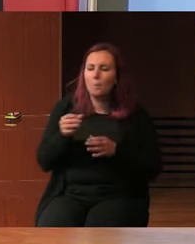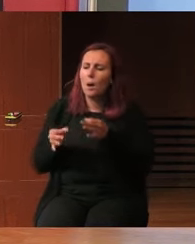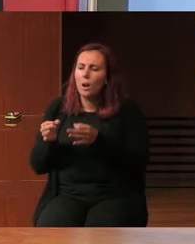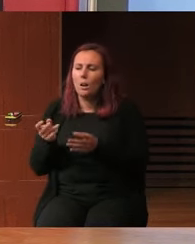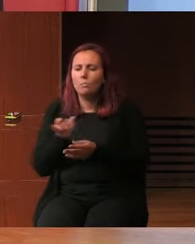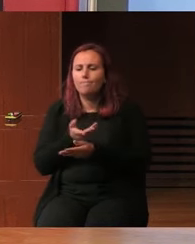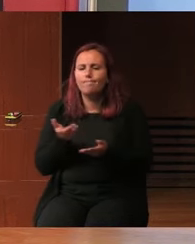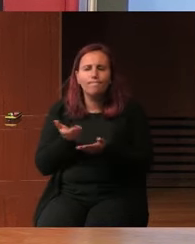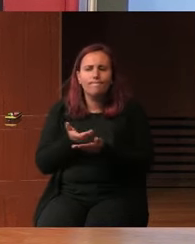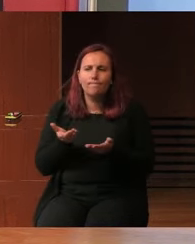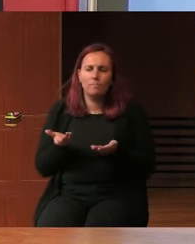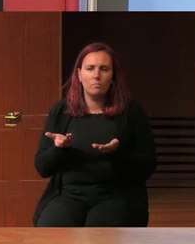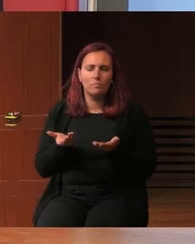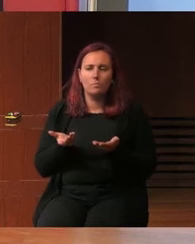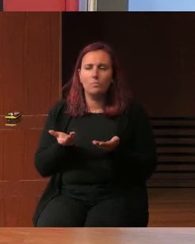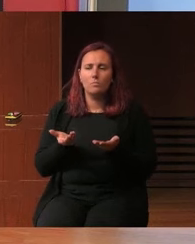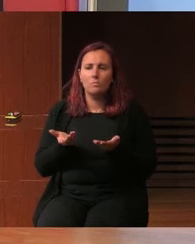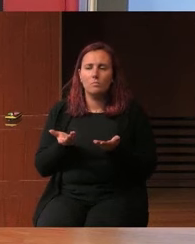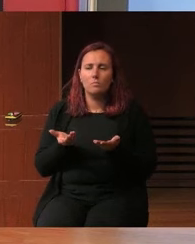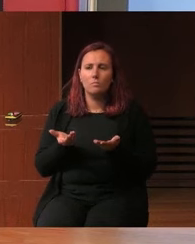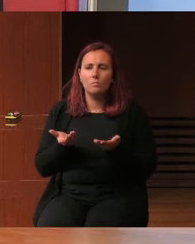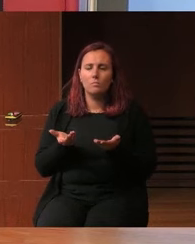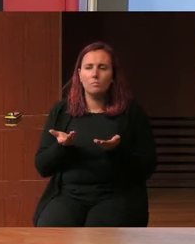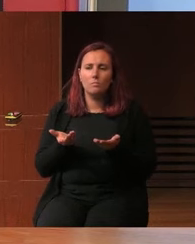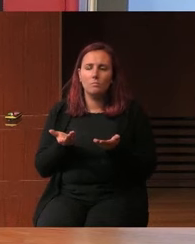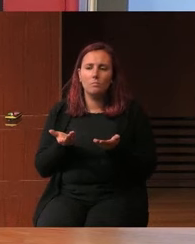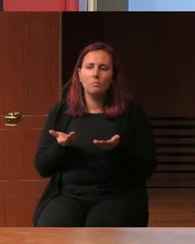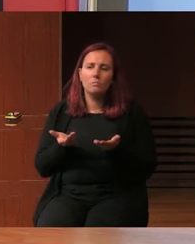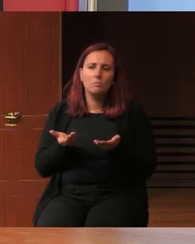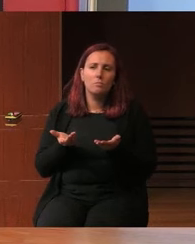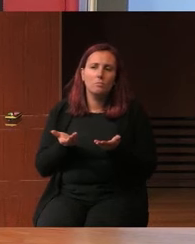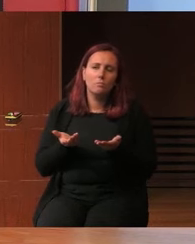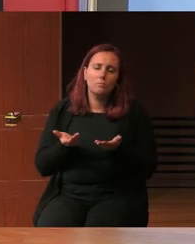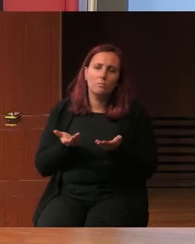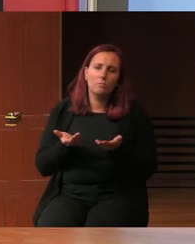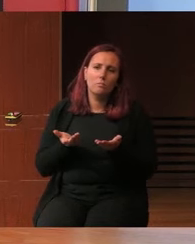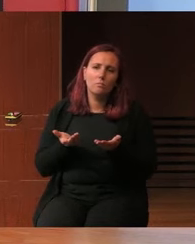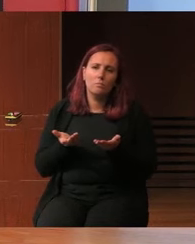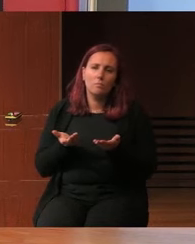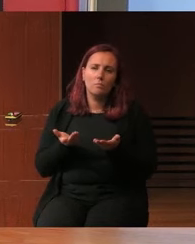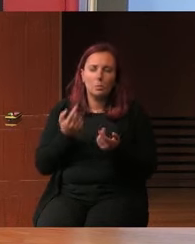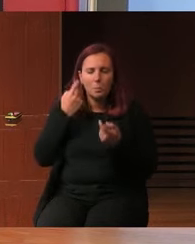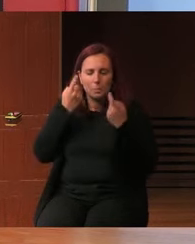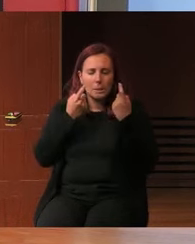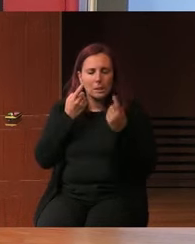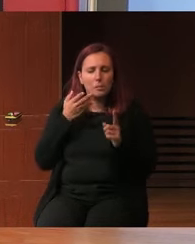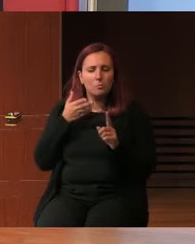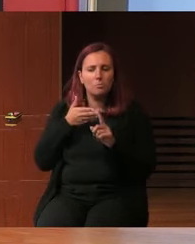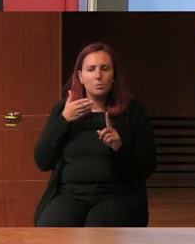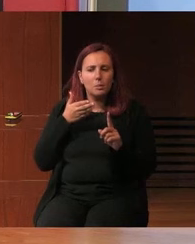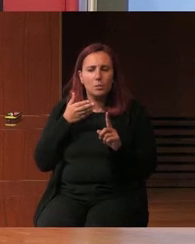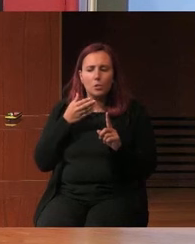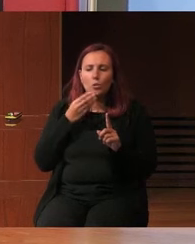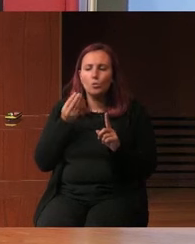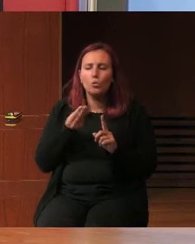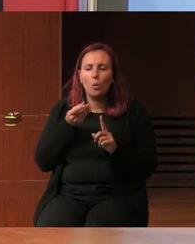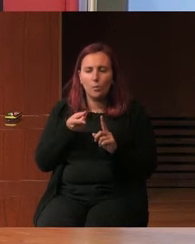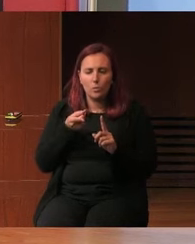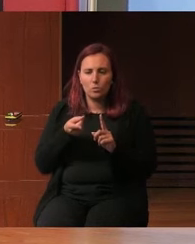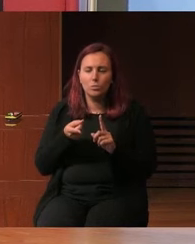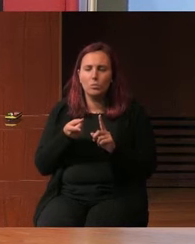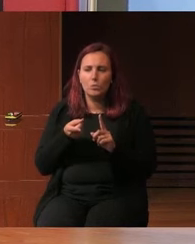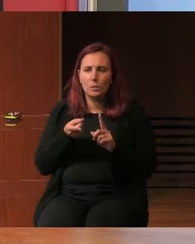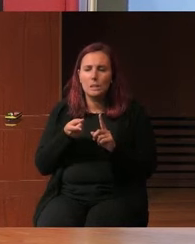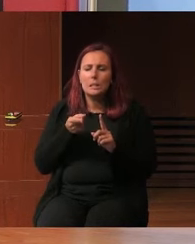que podemos, enfim, levar, pensando agora aqui no caso específico dos mais jovens,